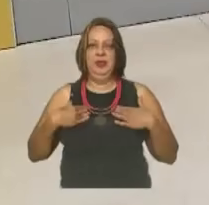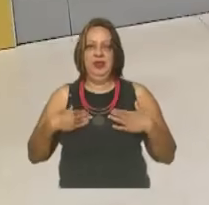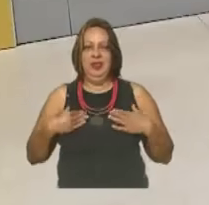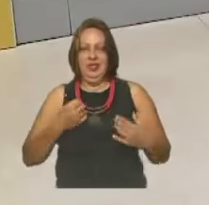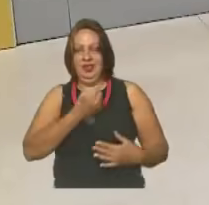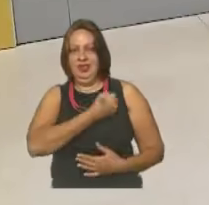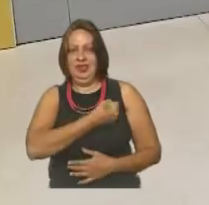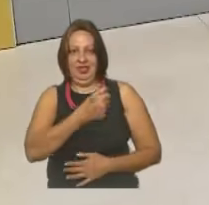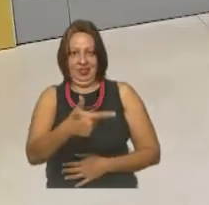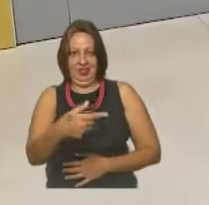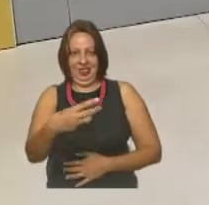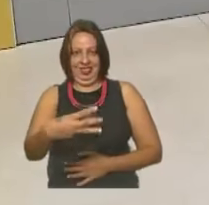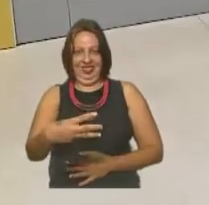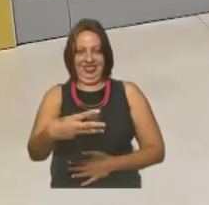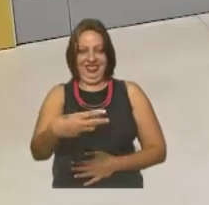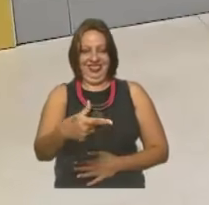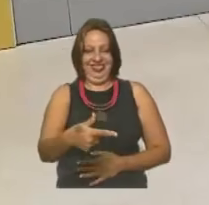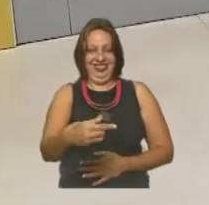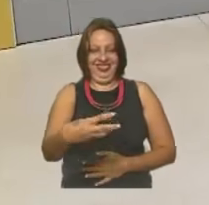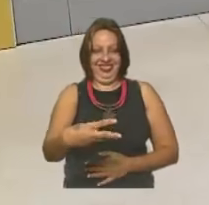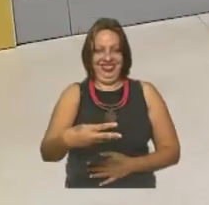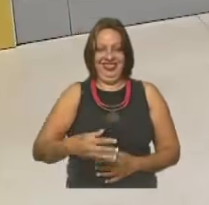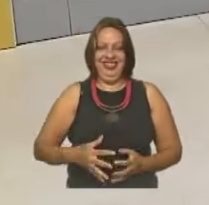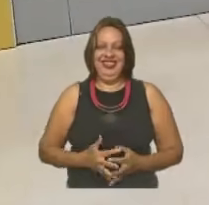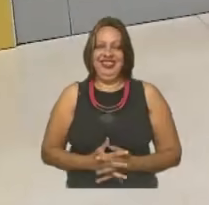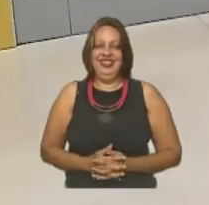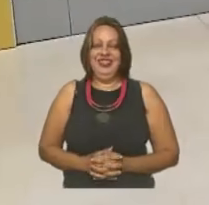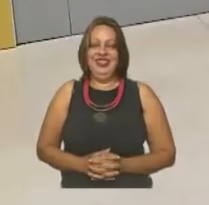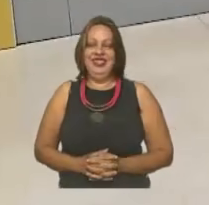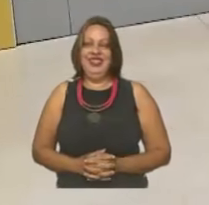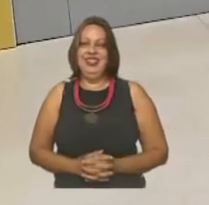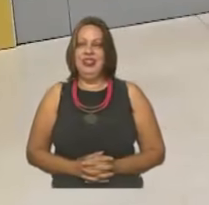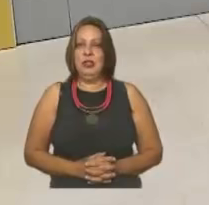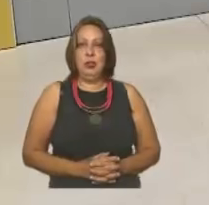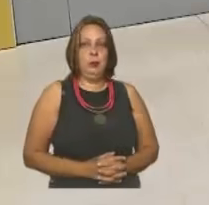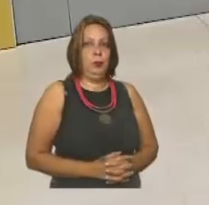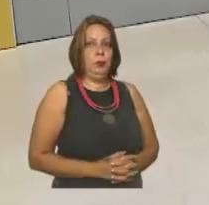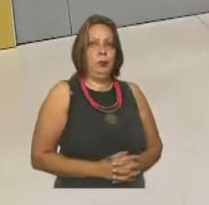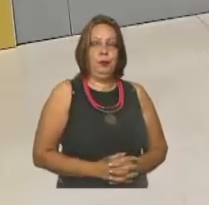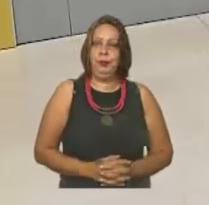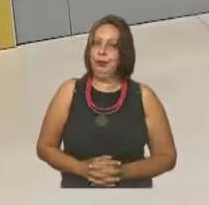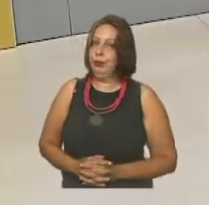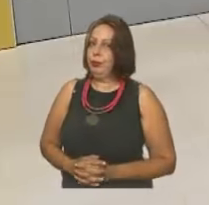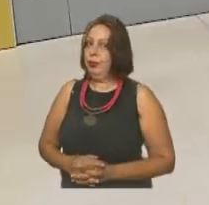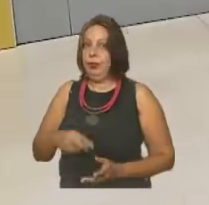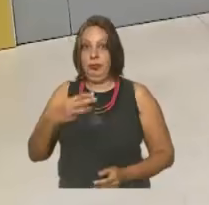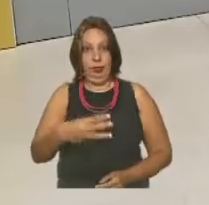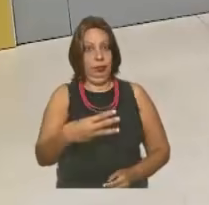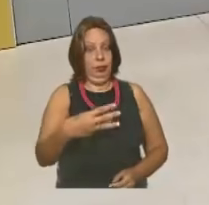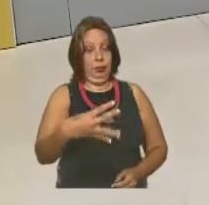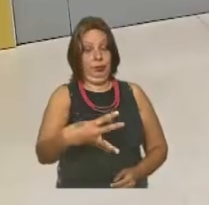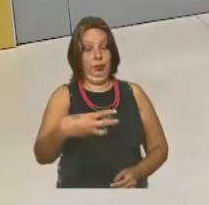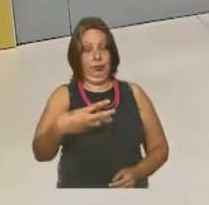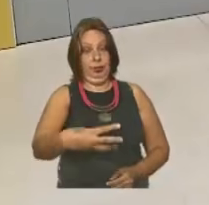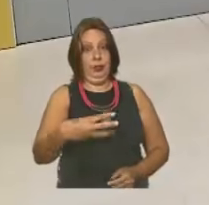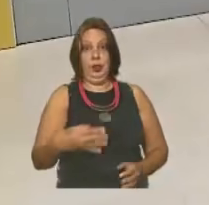23. Vai conferindo, tem o 23? Pode marcando porque o 43 chegou. 43